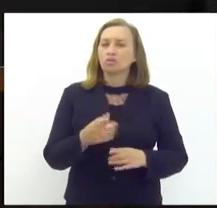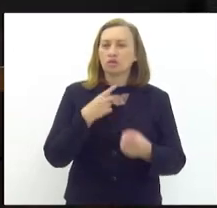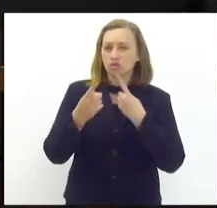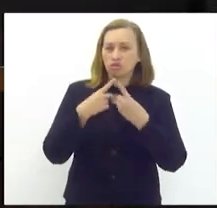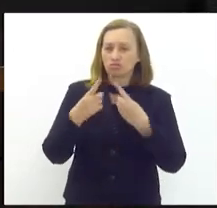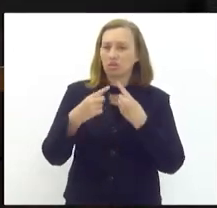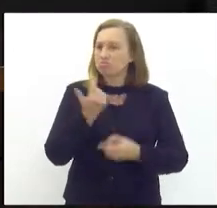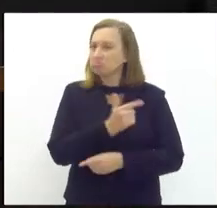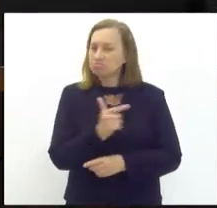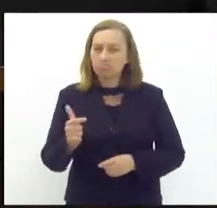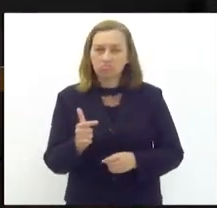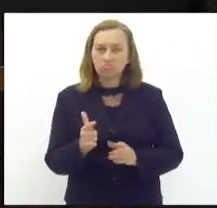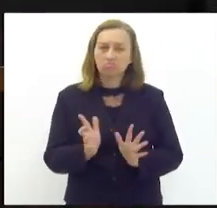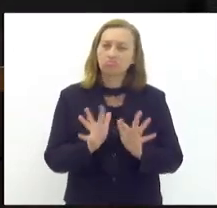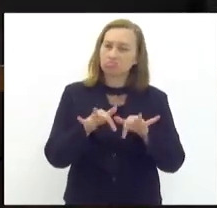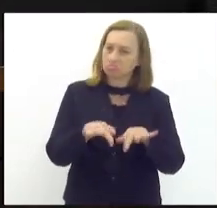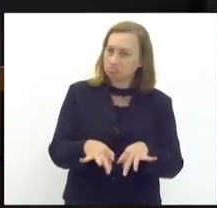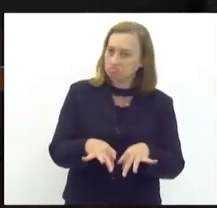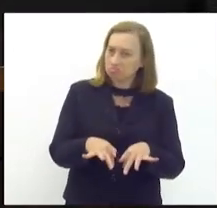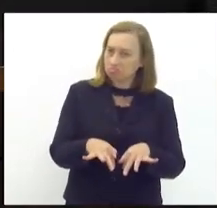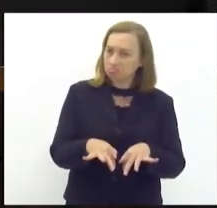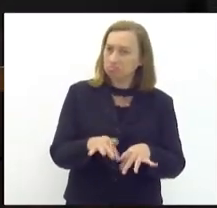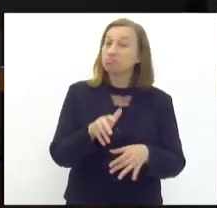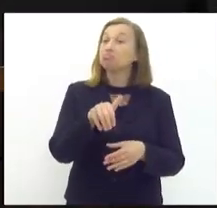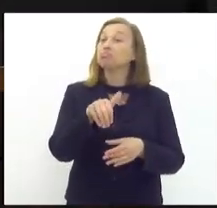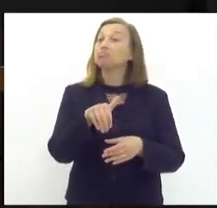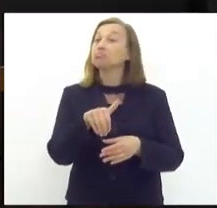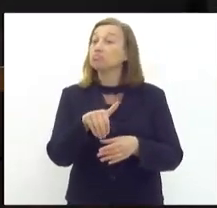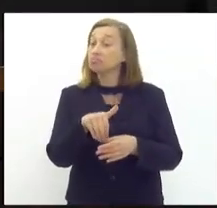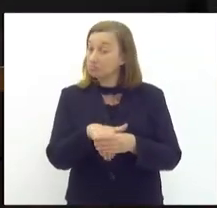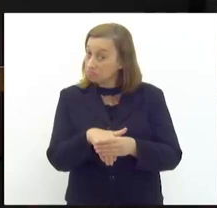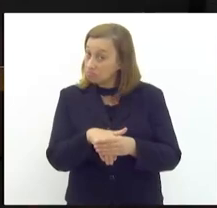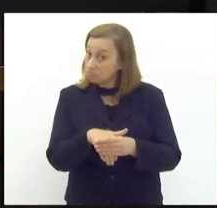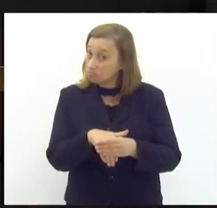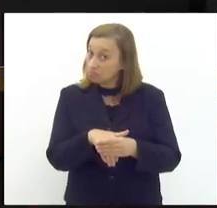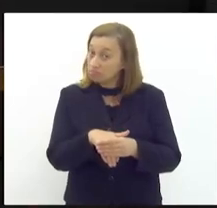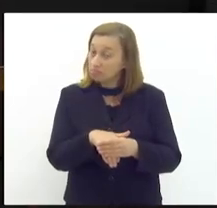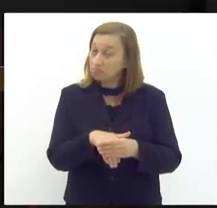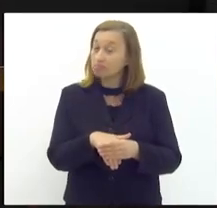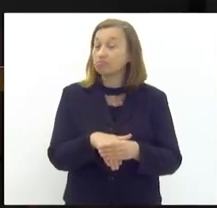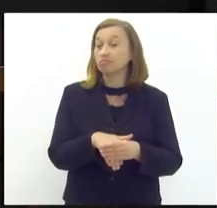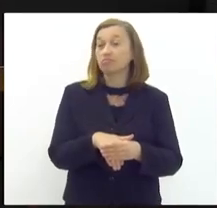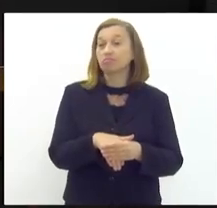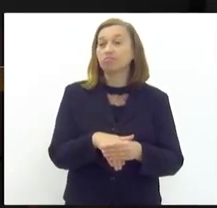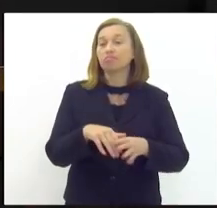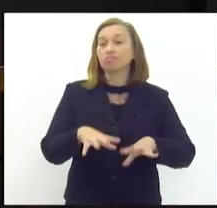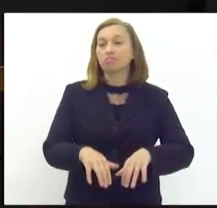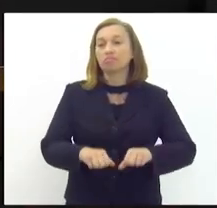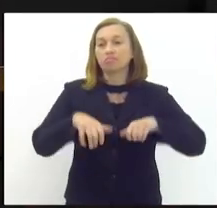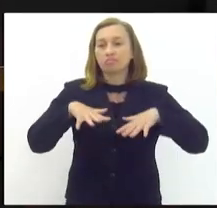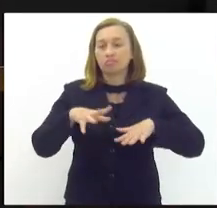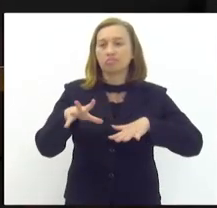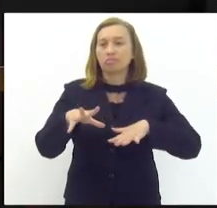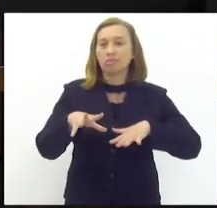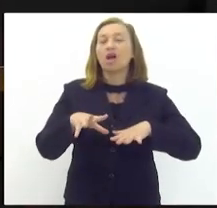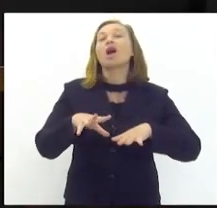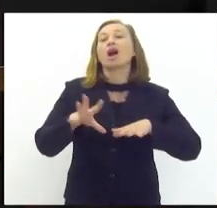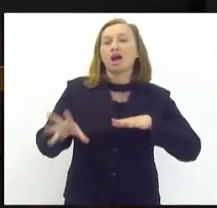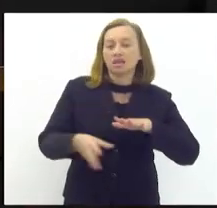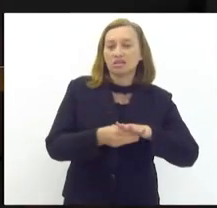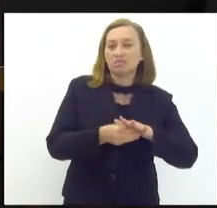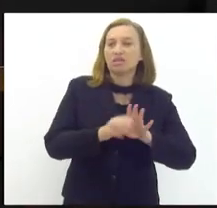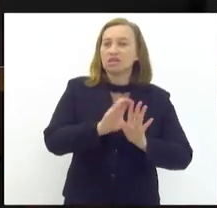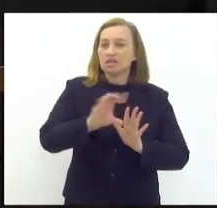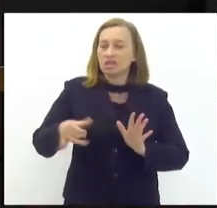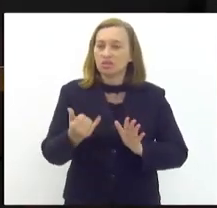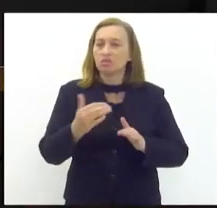não havendo Quem Queira discutir encerrada discussão em votação as emendas da ccj os senhores que